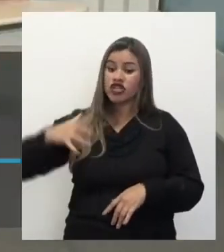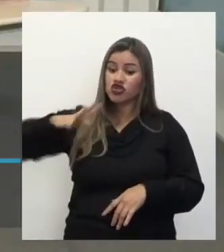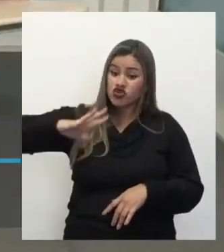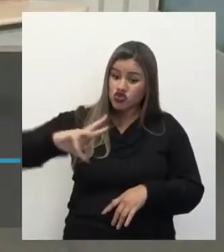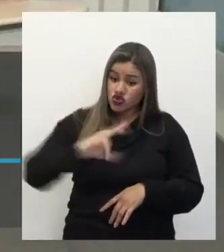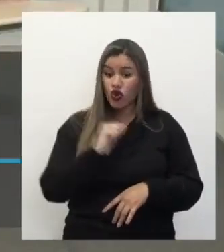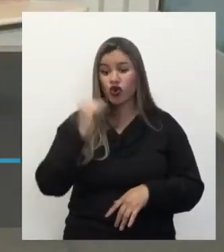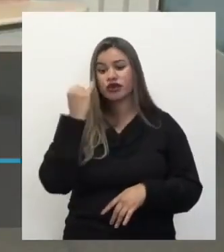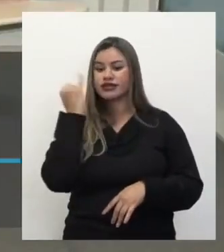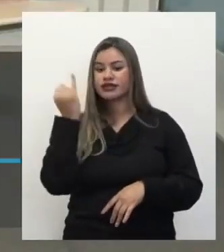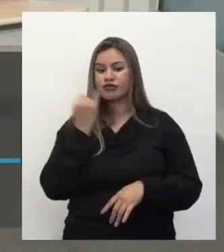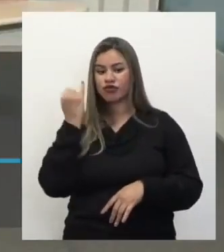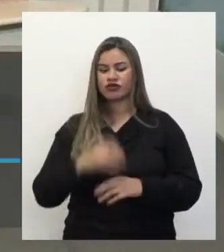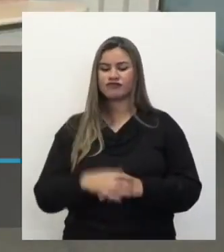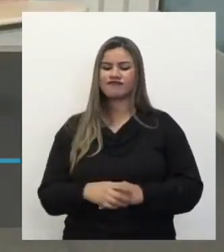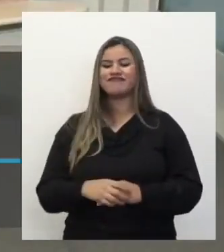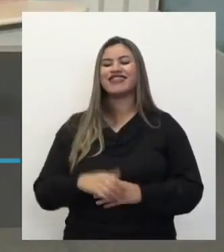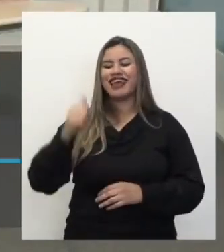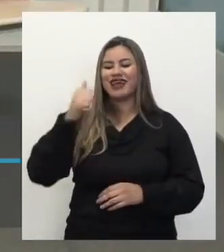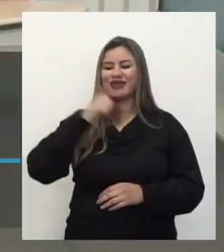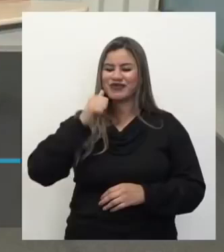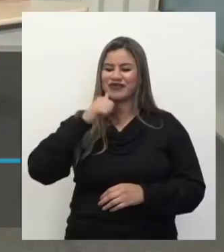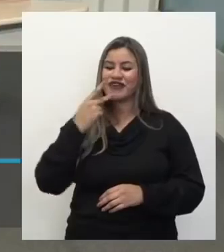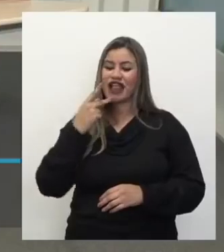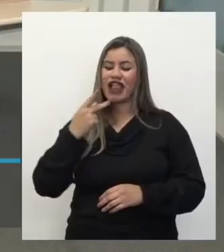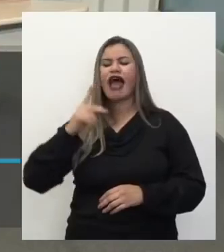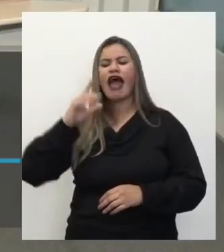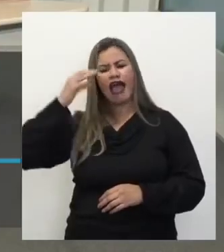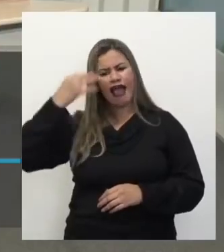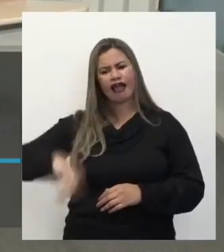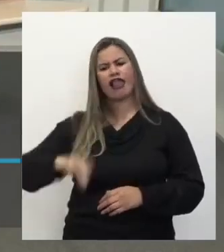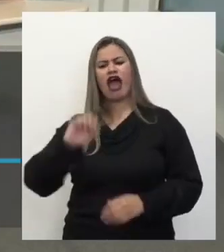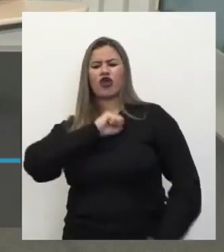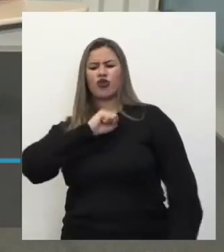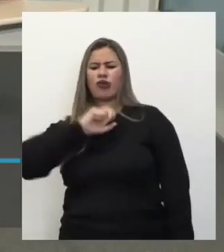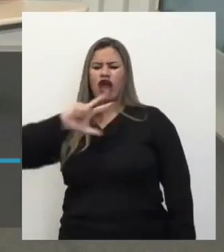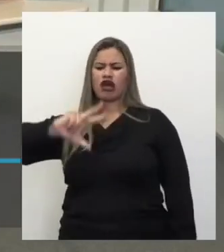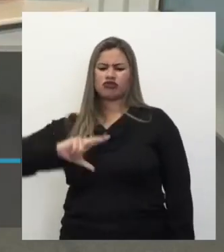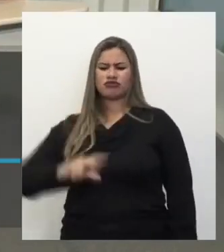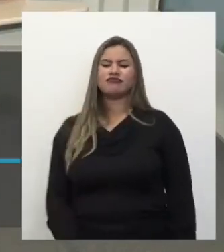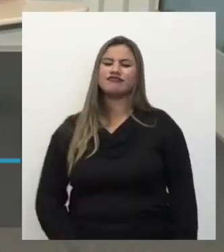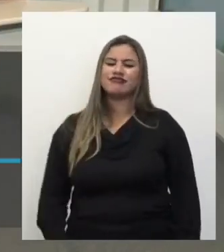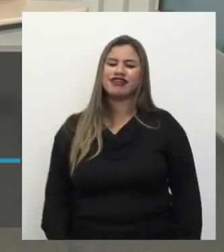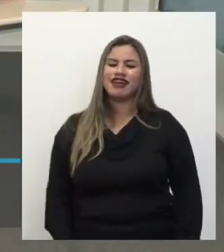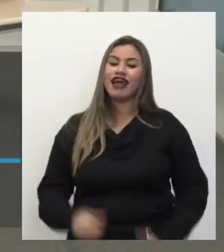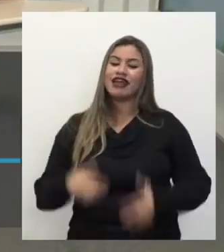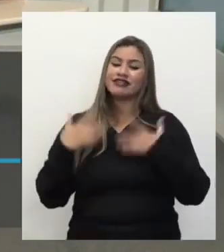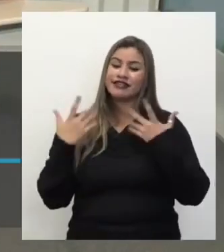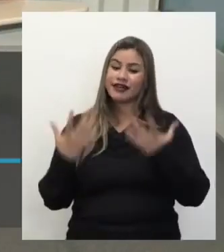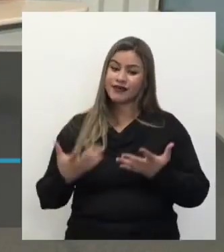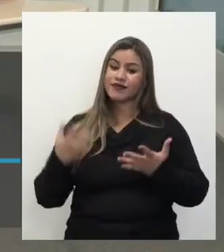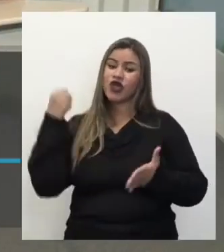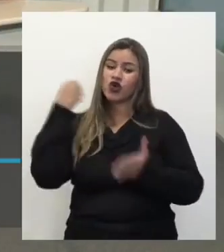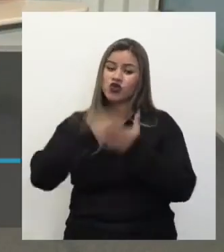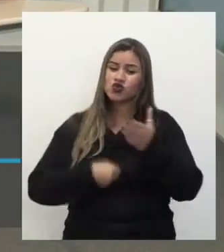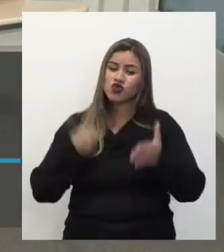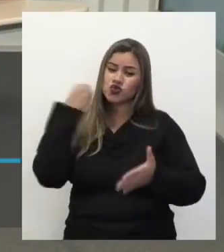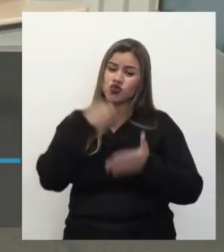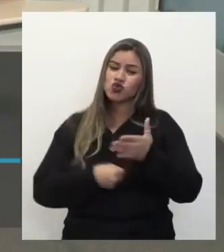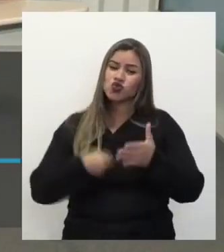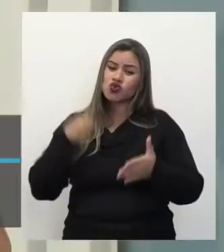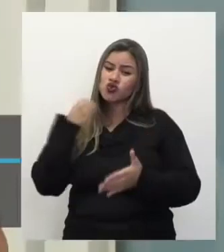mano. Claro, mano, isso aí. É aquela questão, né? Não é porque eu estou lutando para